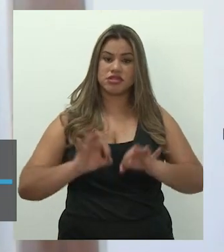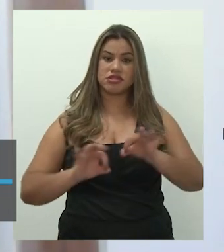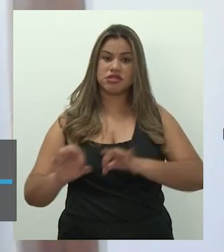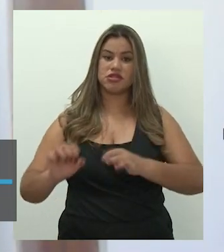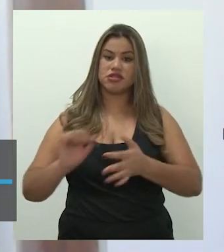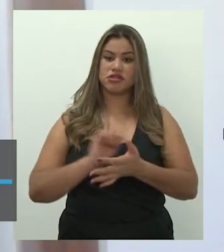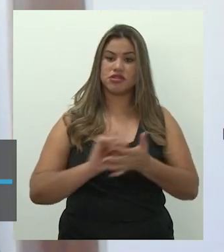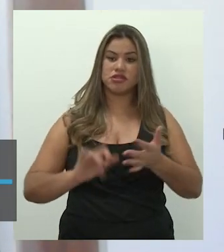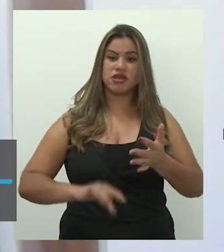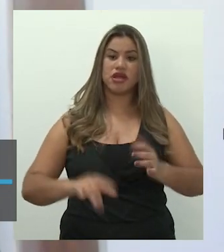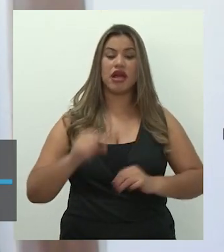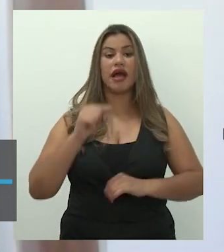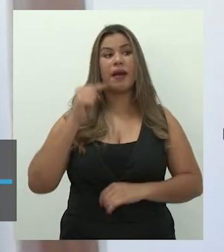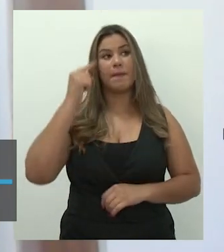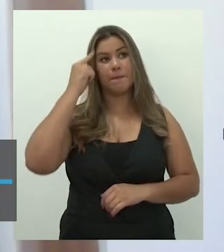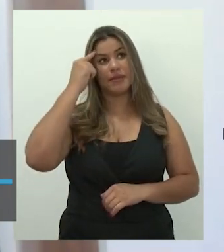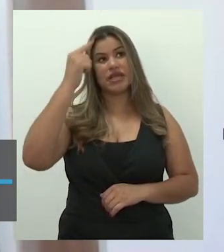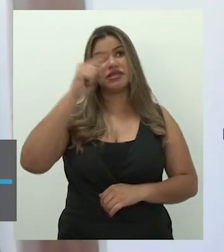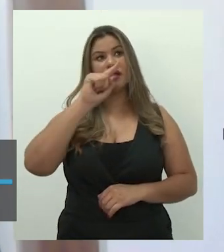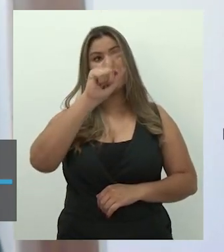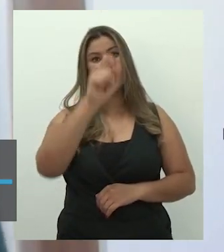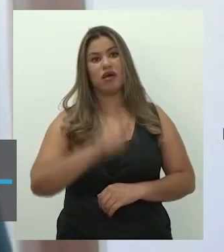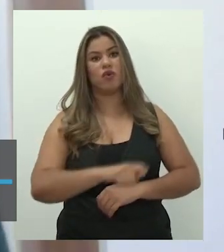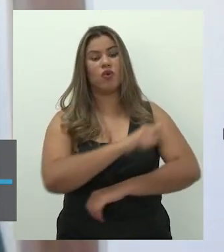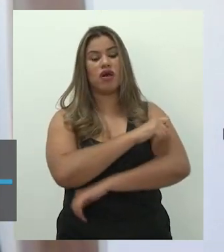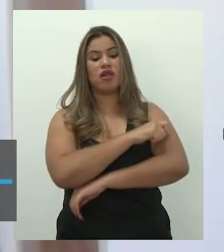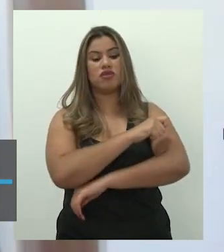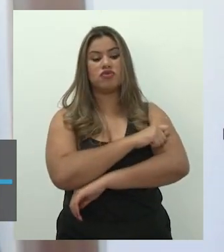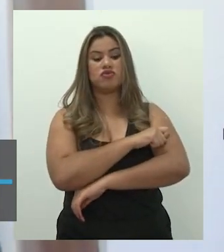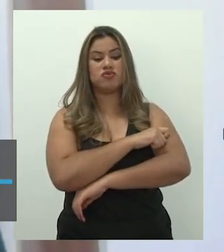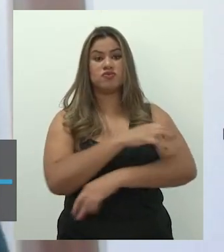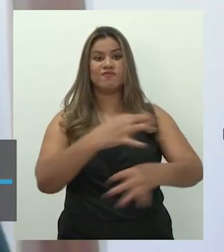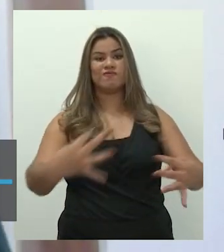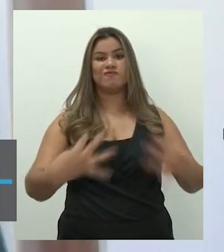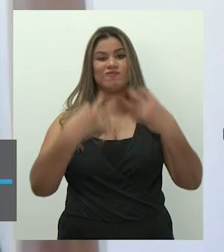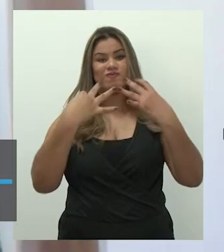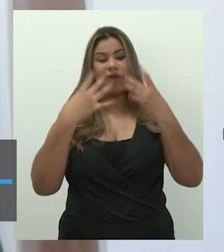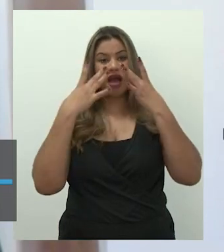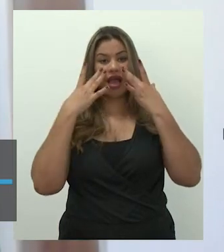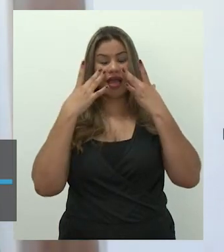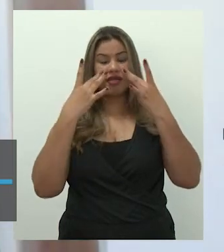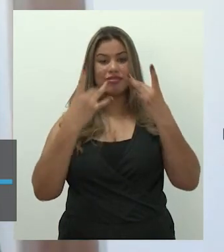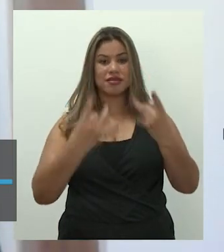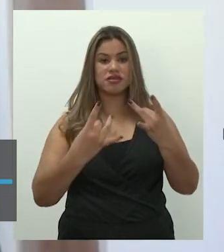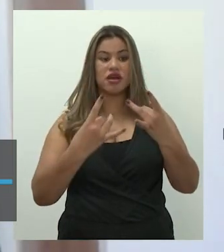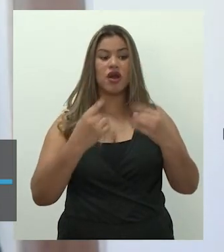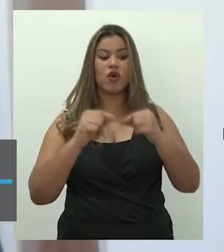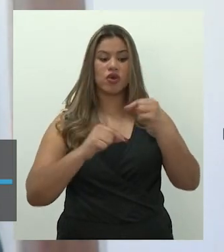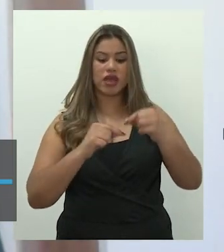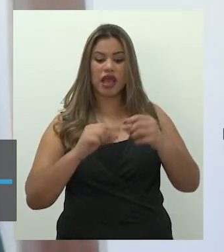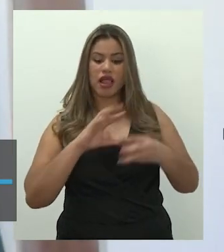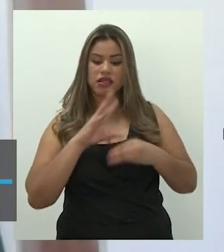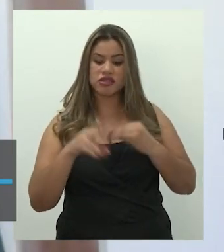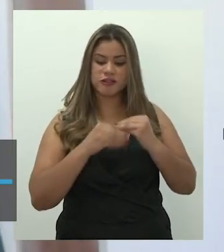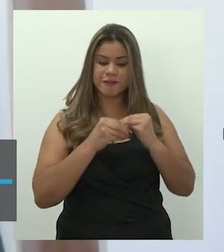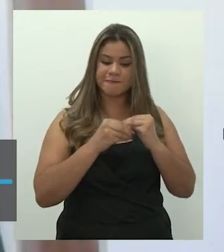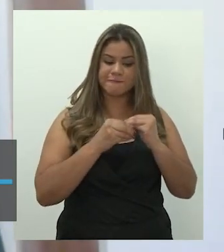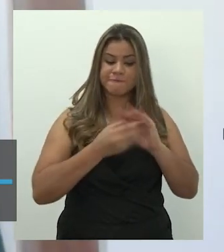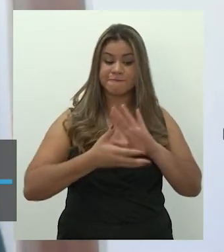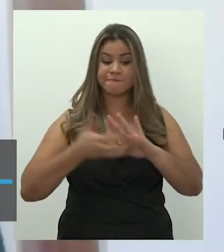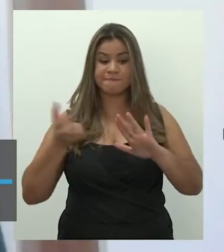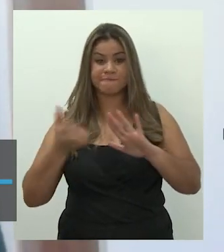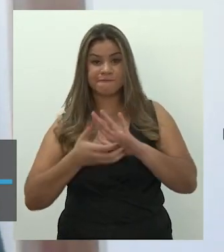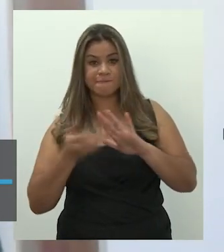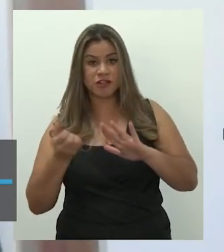alunos atentem-se, né, ao que ela está fazendo. Ela está acrescentando tampinhas, ela está retirando, ela